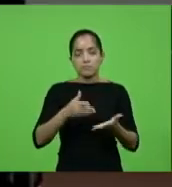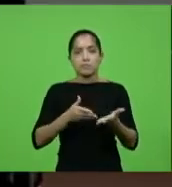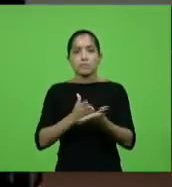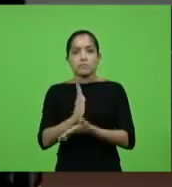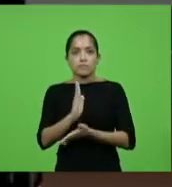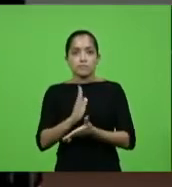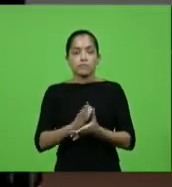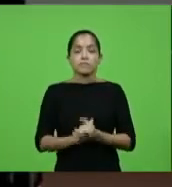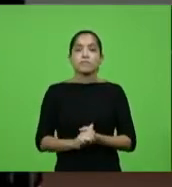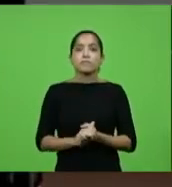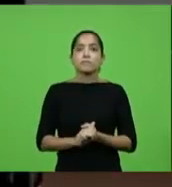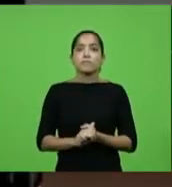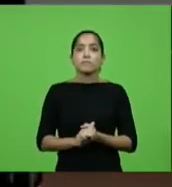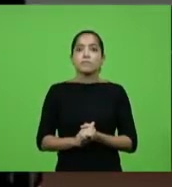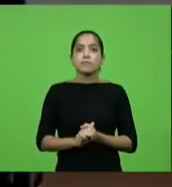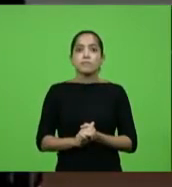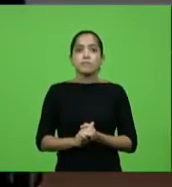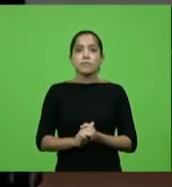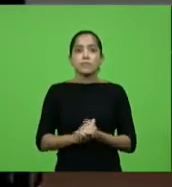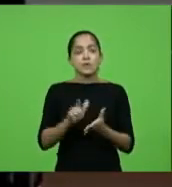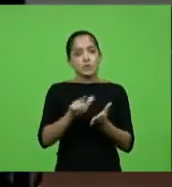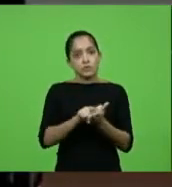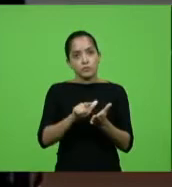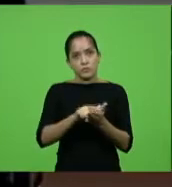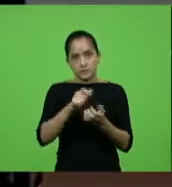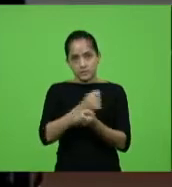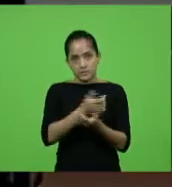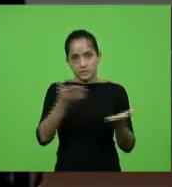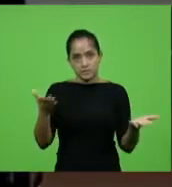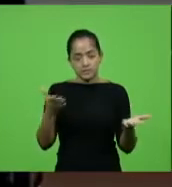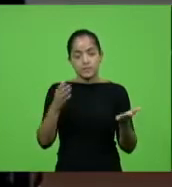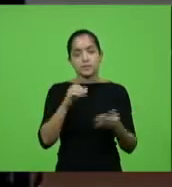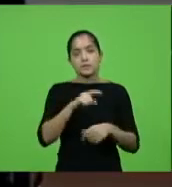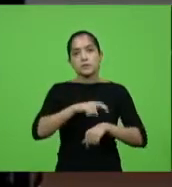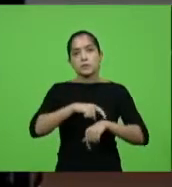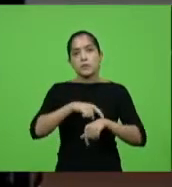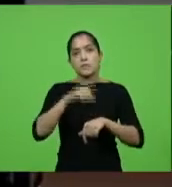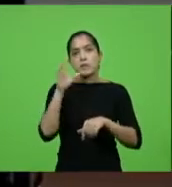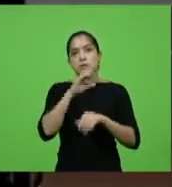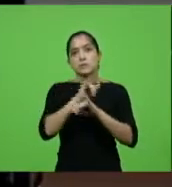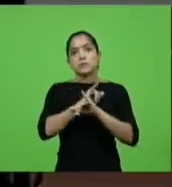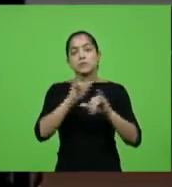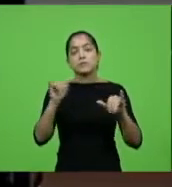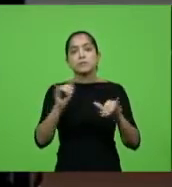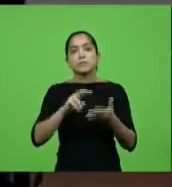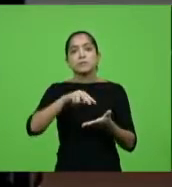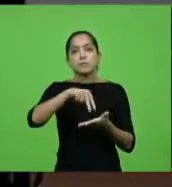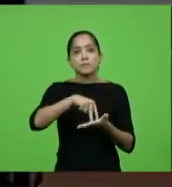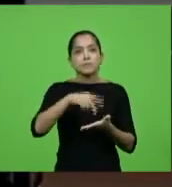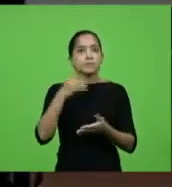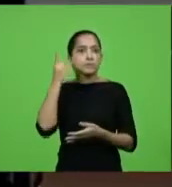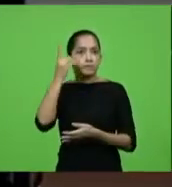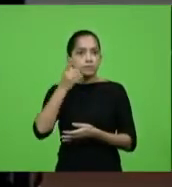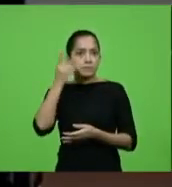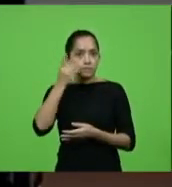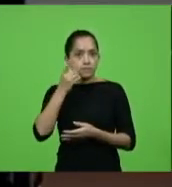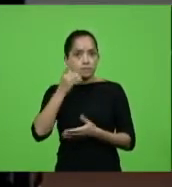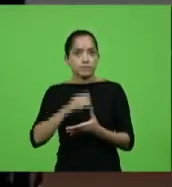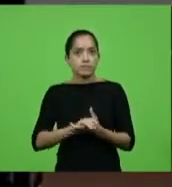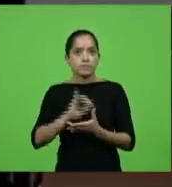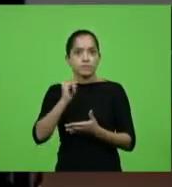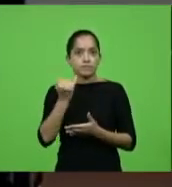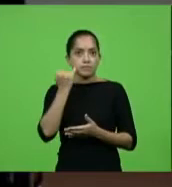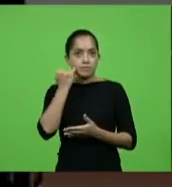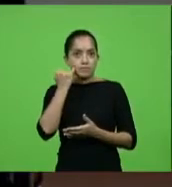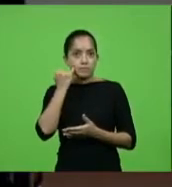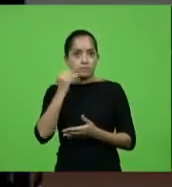aprovada. O expediente foi distribuído e, em breves comunicações, fizeram uso da palavra os senhores deputados. José C. Lopes,